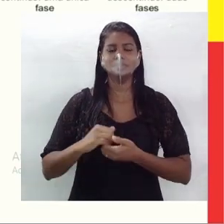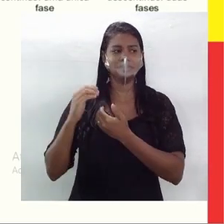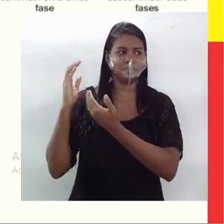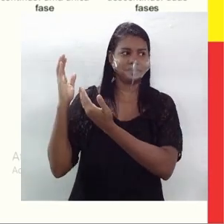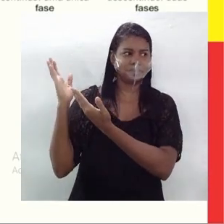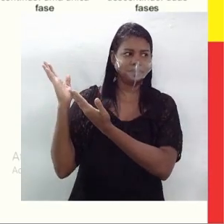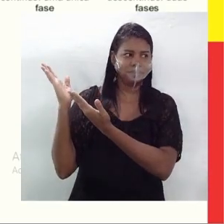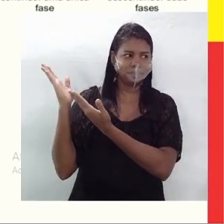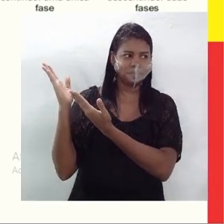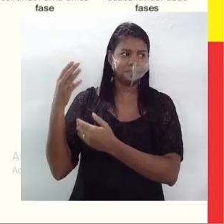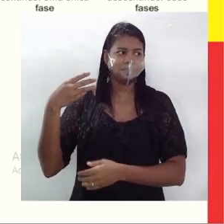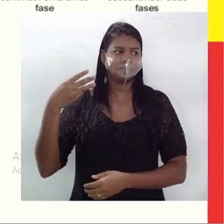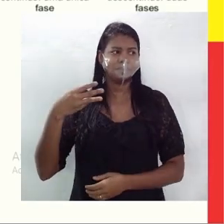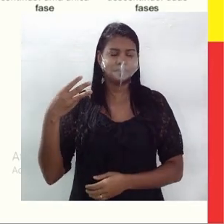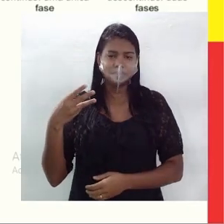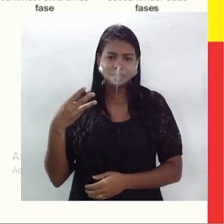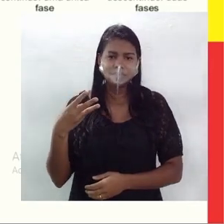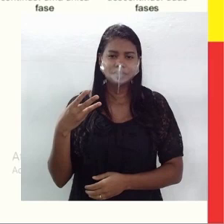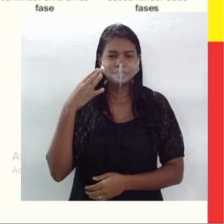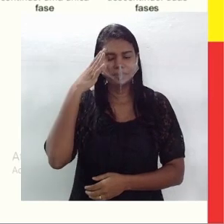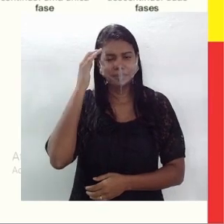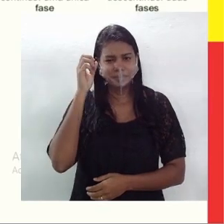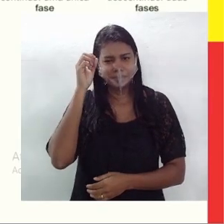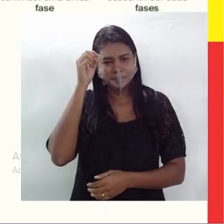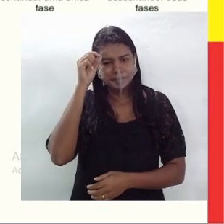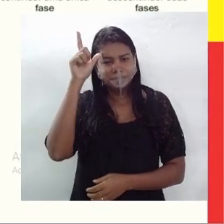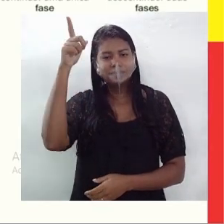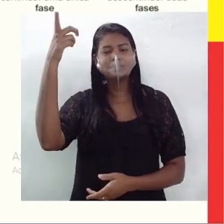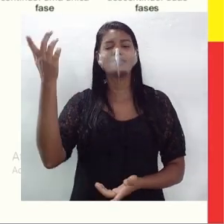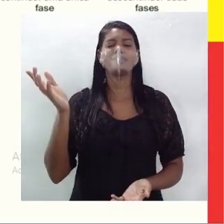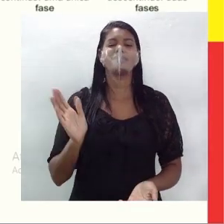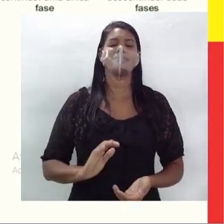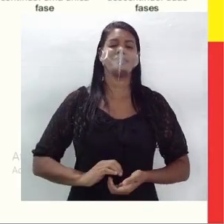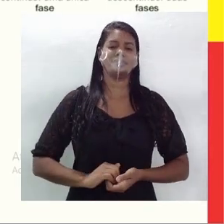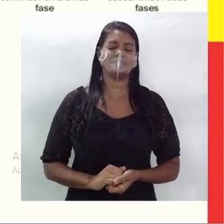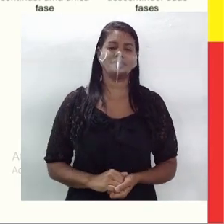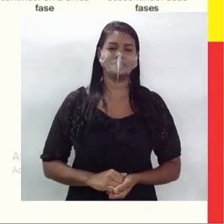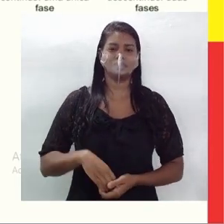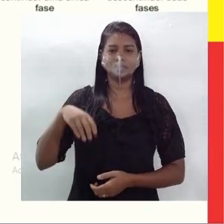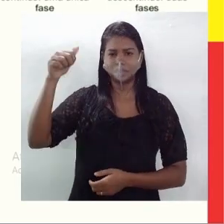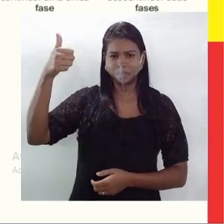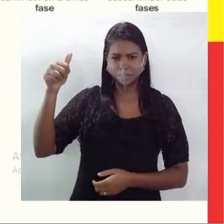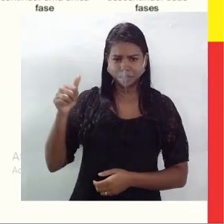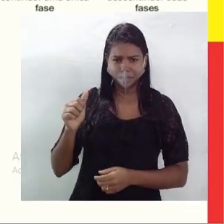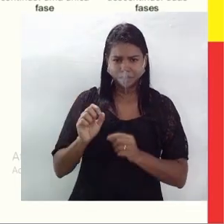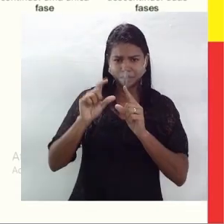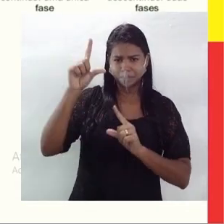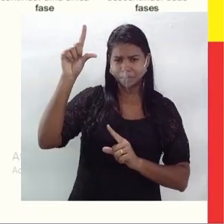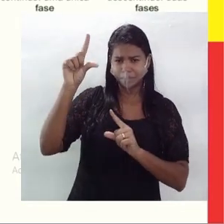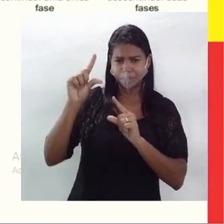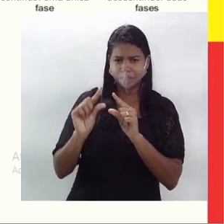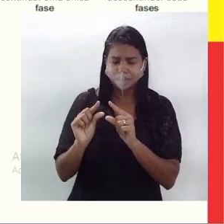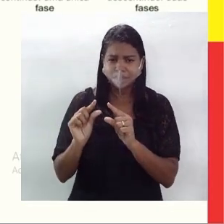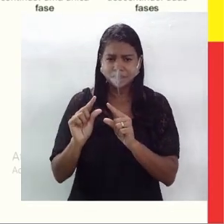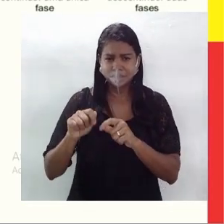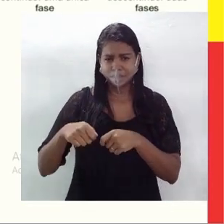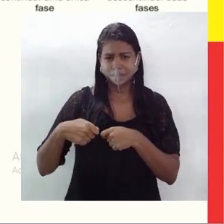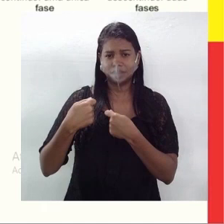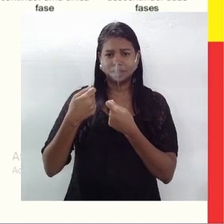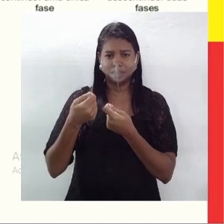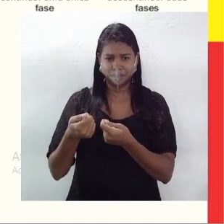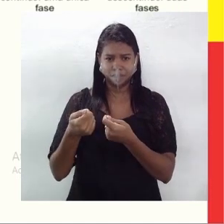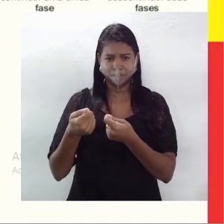terceira questão, para a gente ficar bem sabido. Então, observe aí os dados que são fornecidos